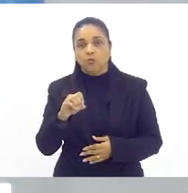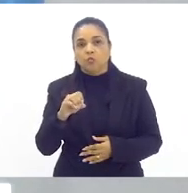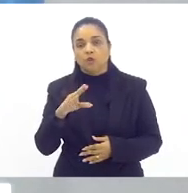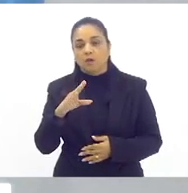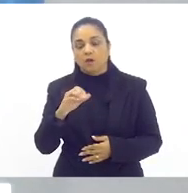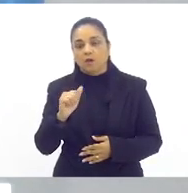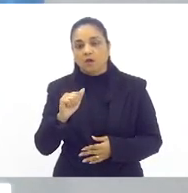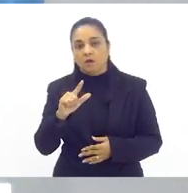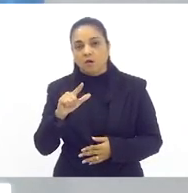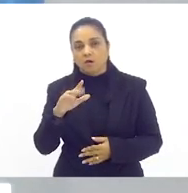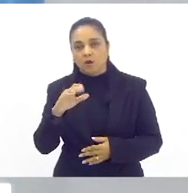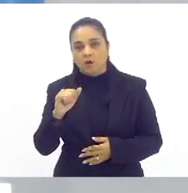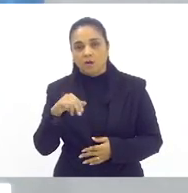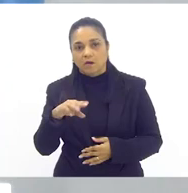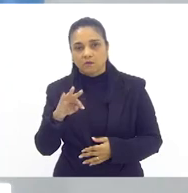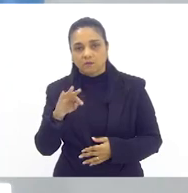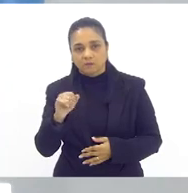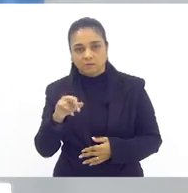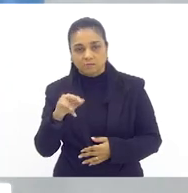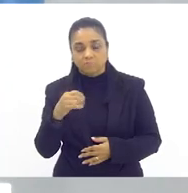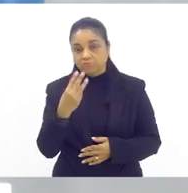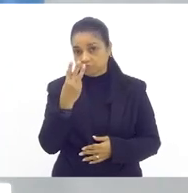sua fala quem é o Bruno